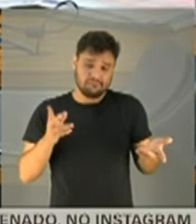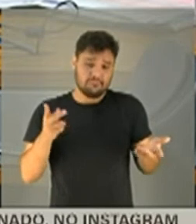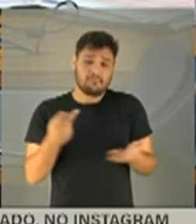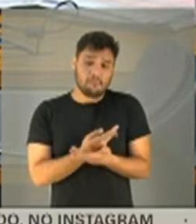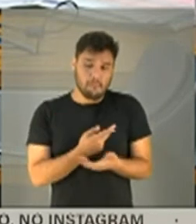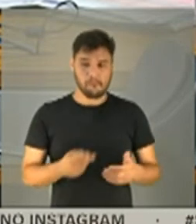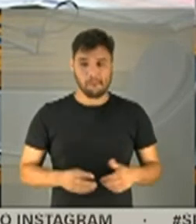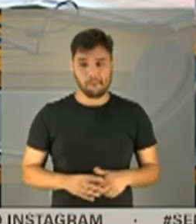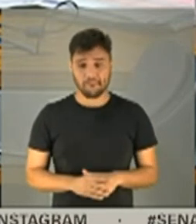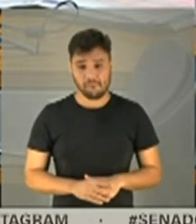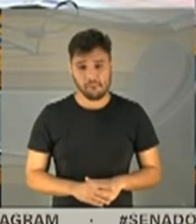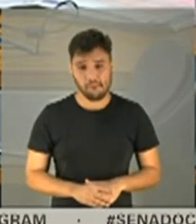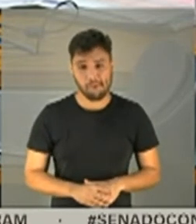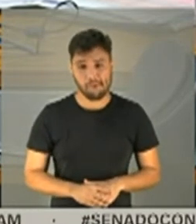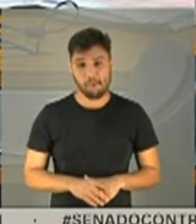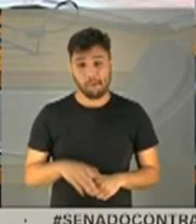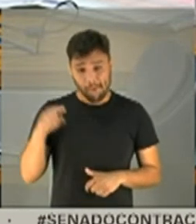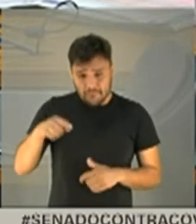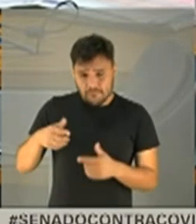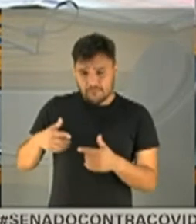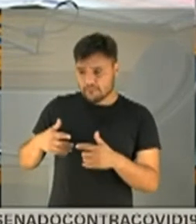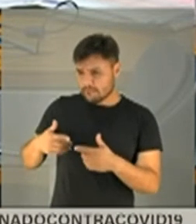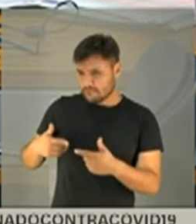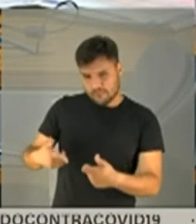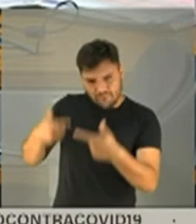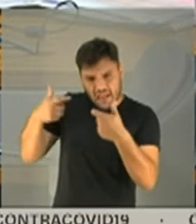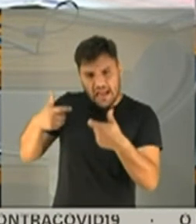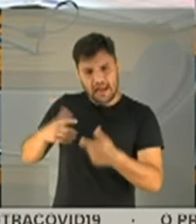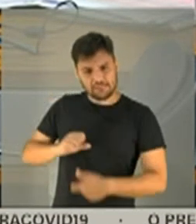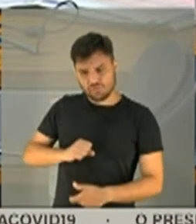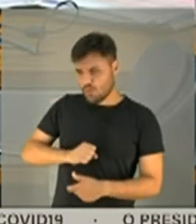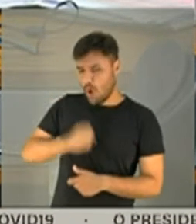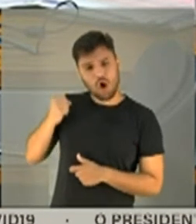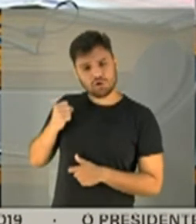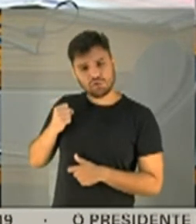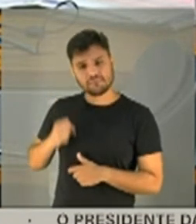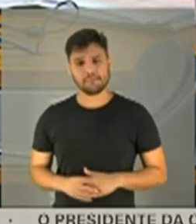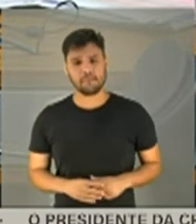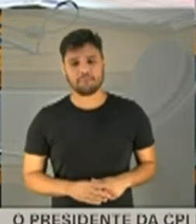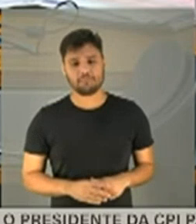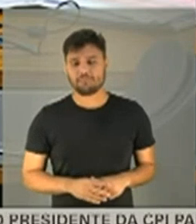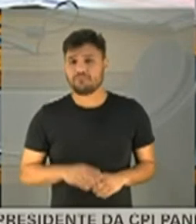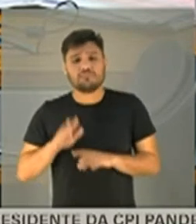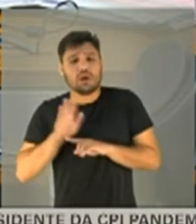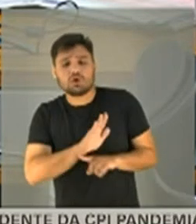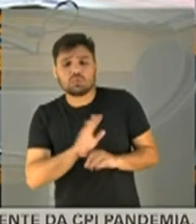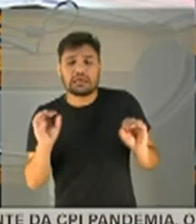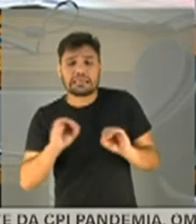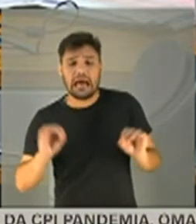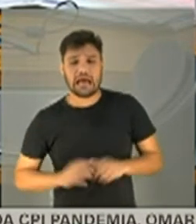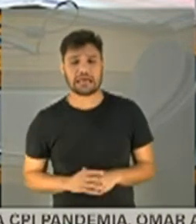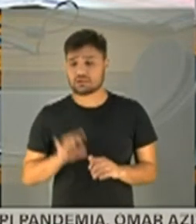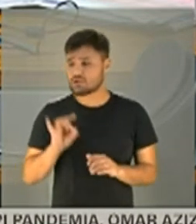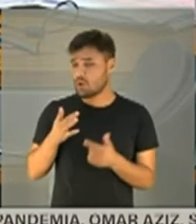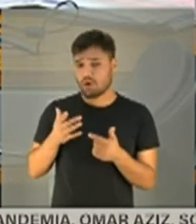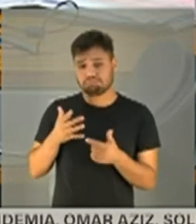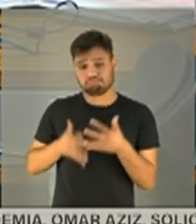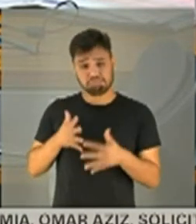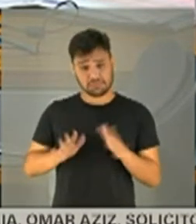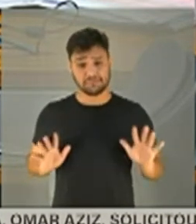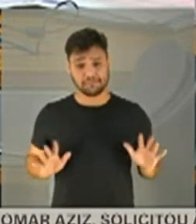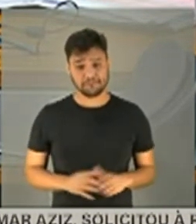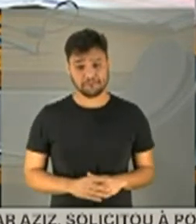E essa guerra, o ódio, ele não ajuda nada, muito pelo contrário, atrapalha.